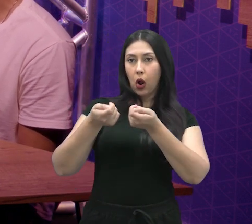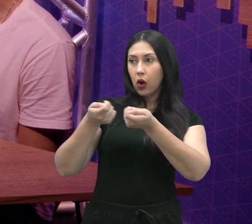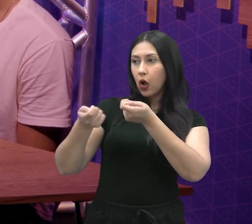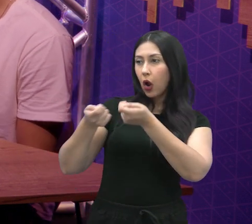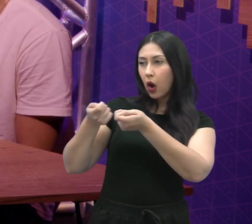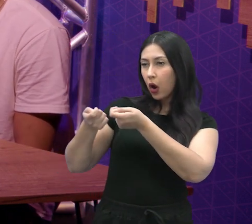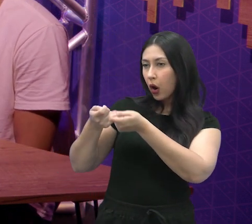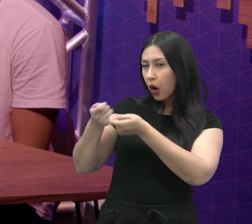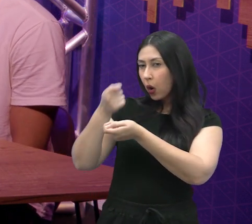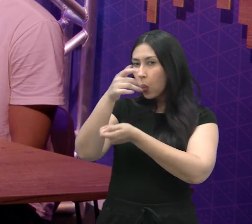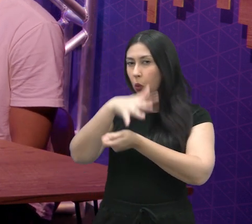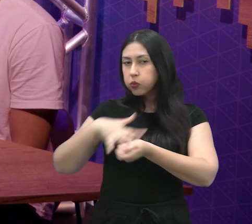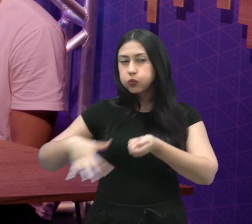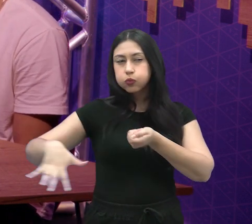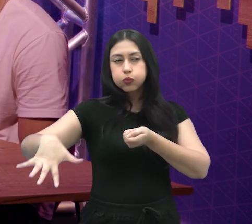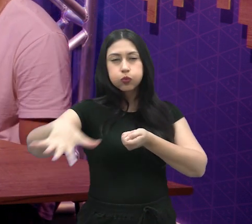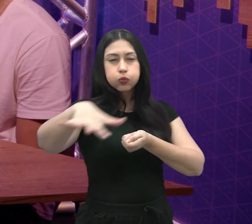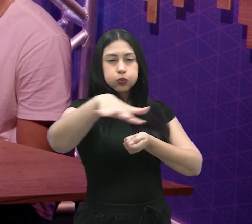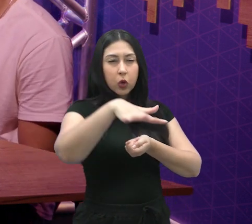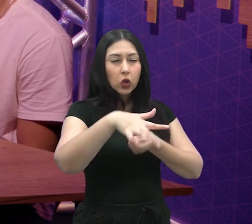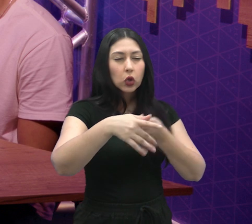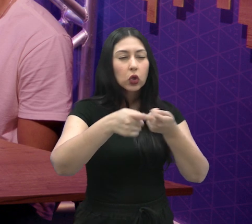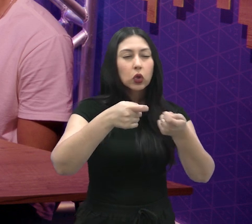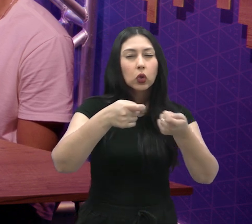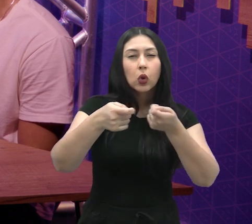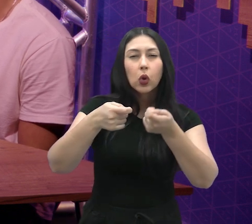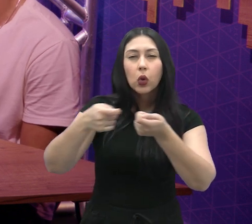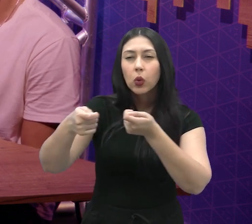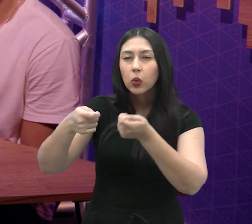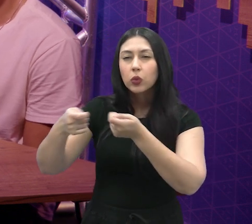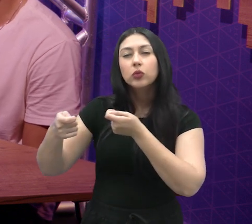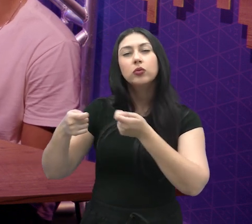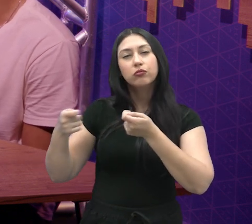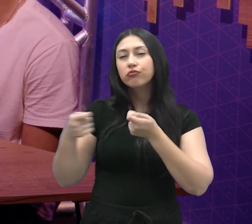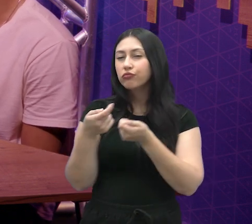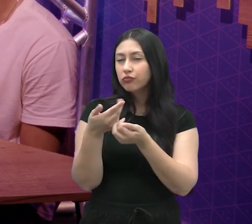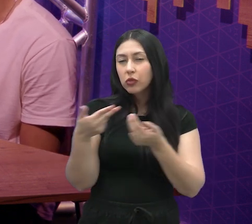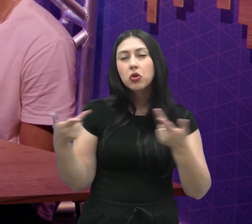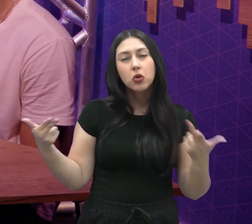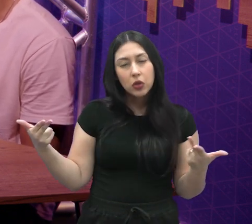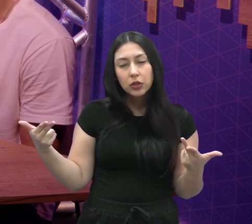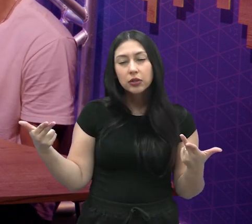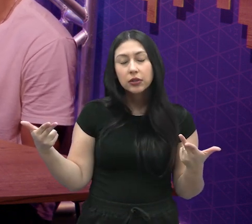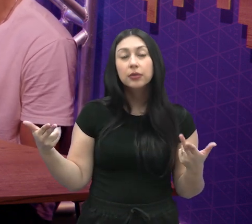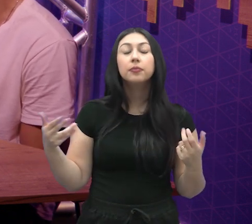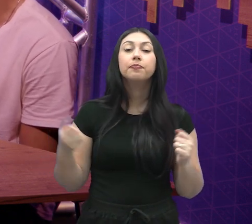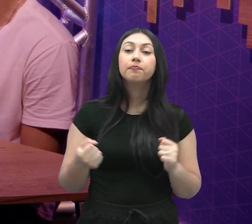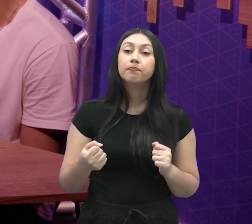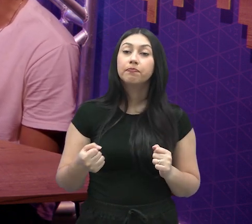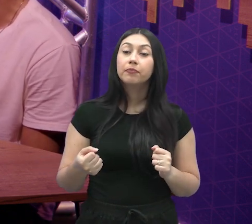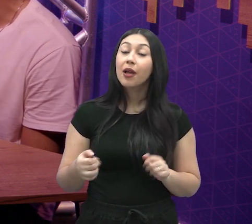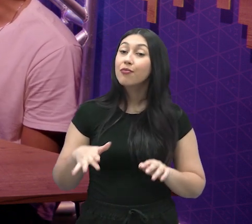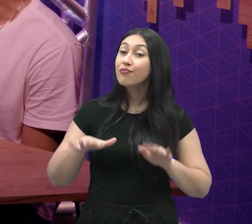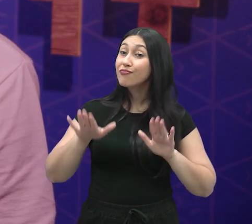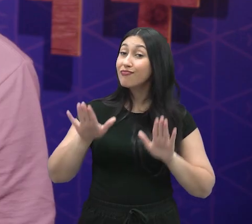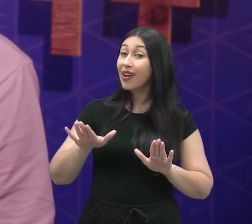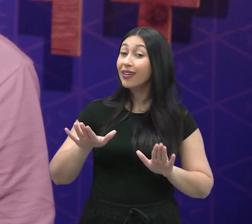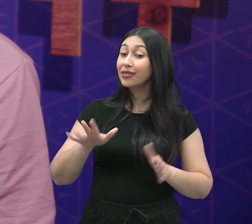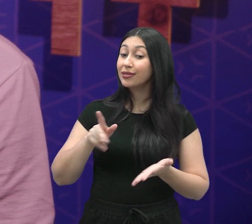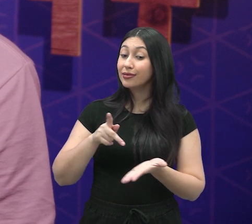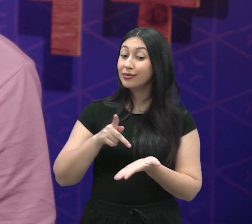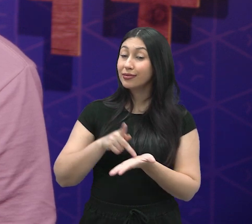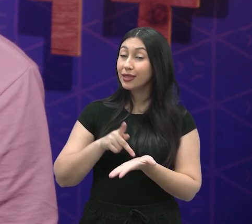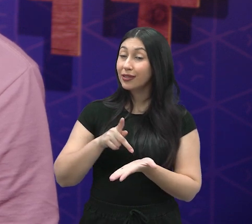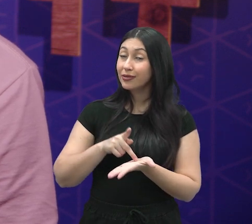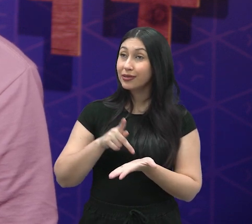domesticou essas espécies, né, de alimentos e animais e de vegetação também.